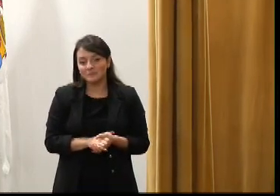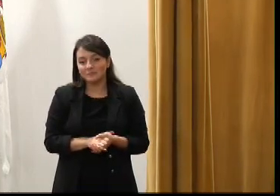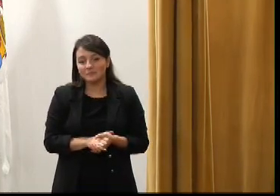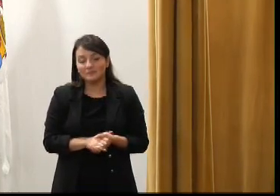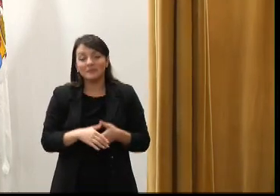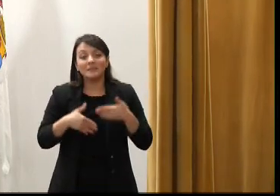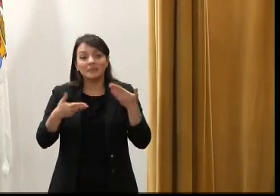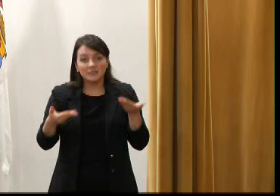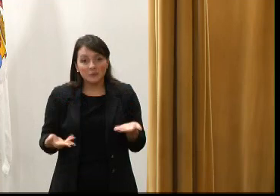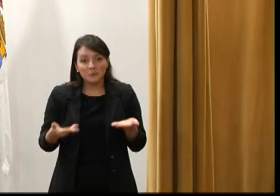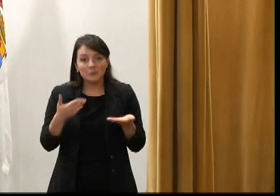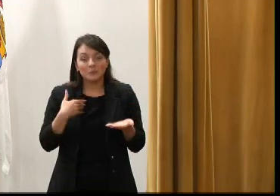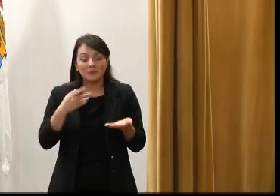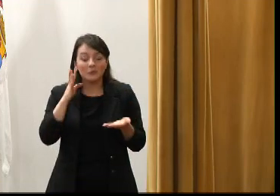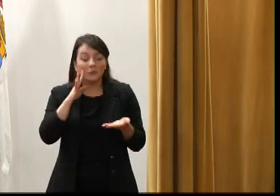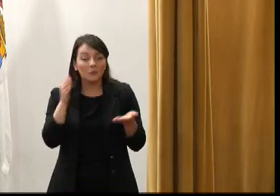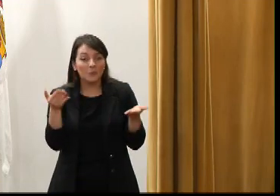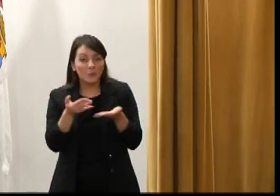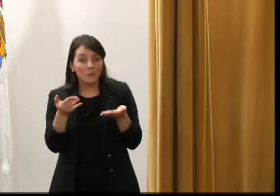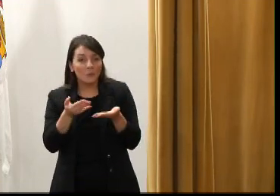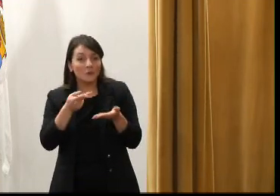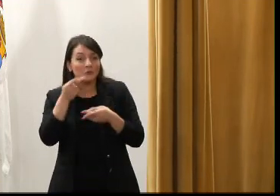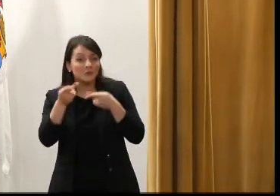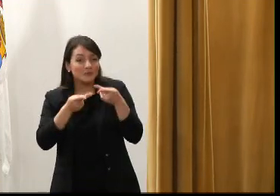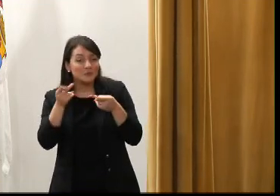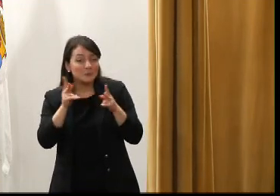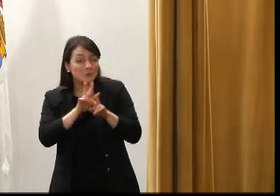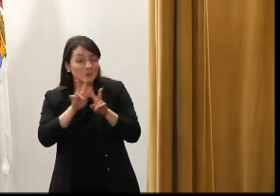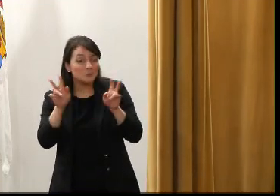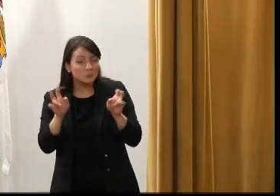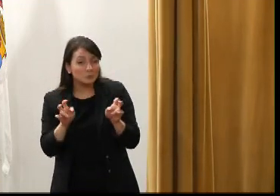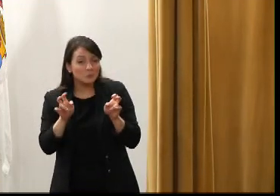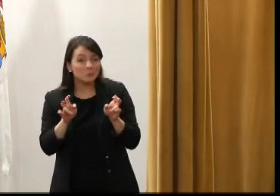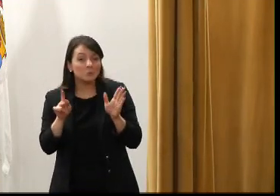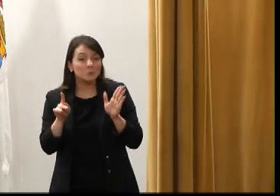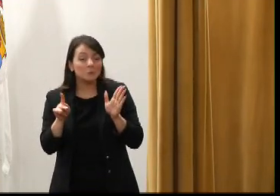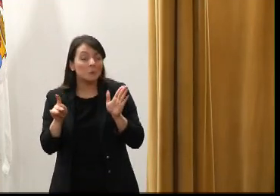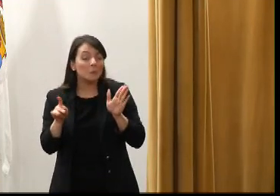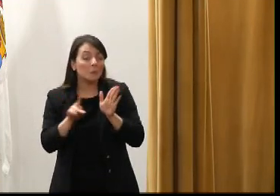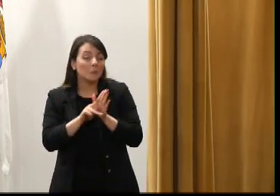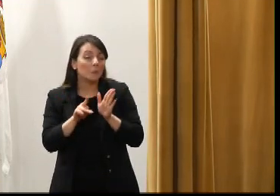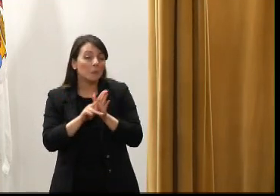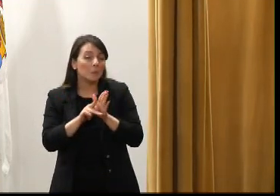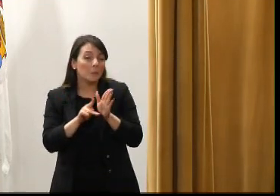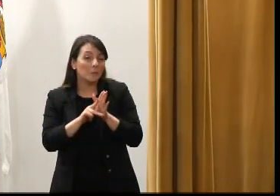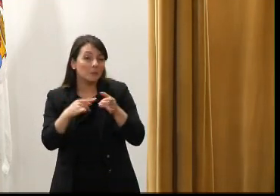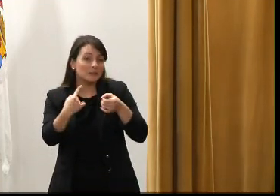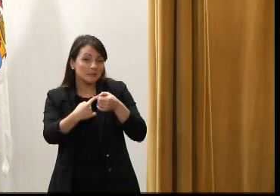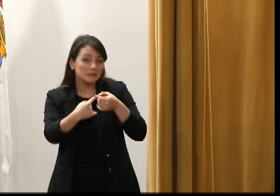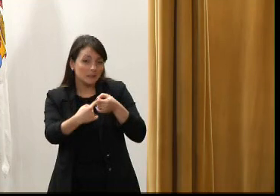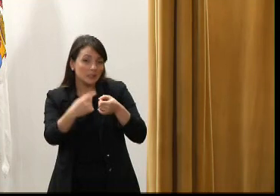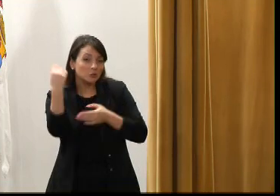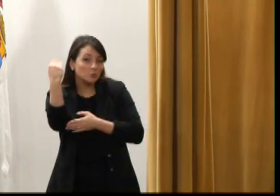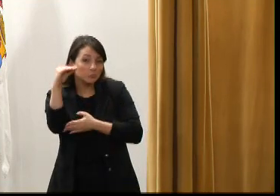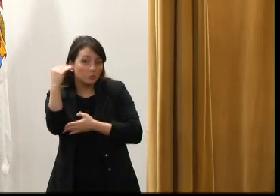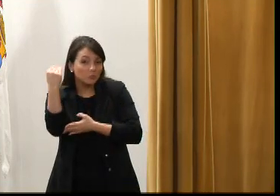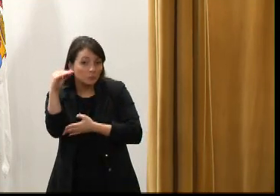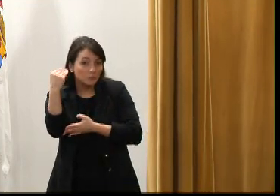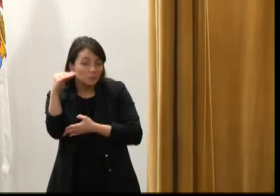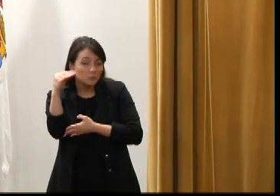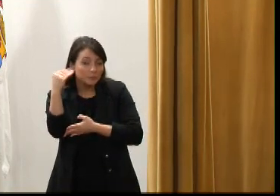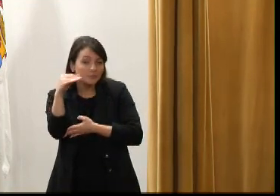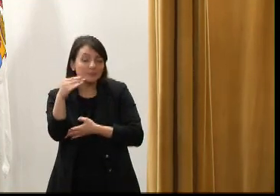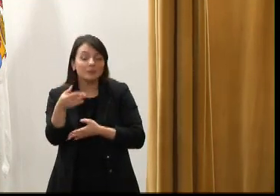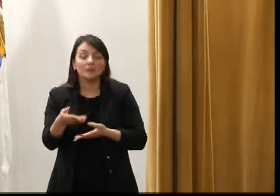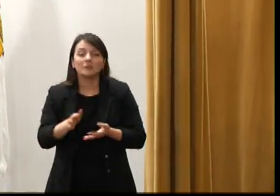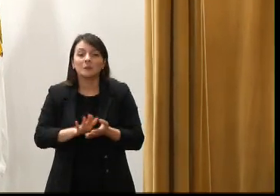Eu vou me ater bastante às questões, digamos, próprias, né, da nossa cidade, da cidade de Porto Alegre. Né,